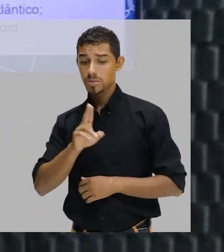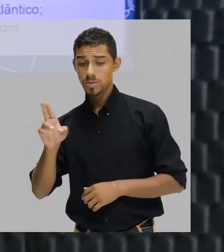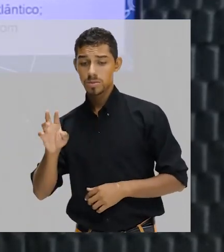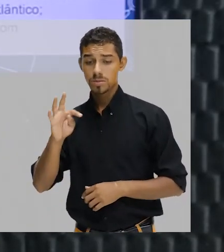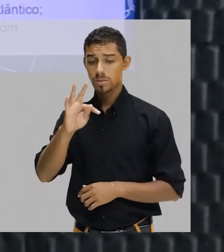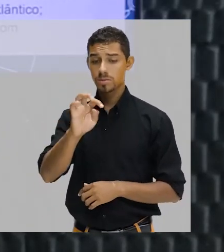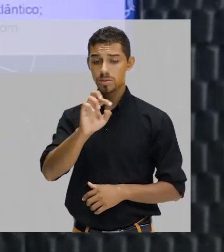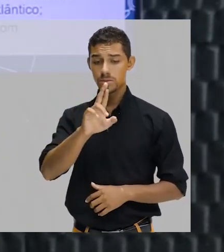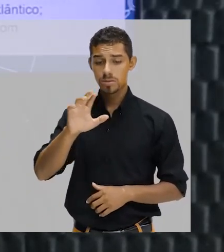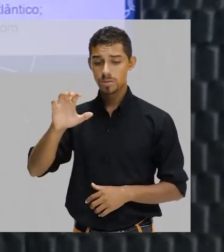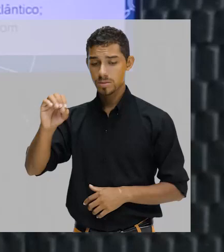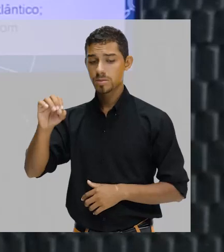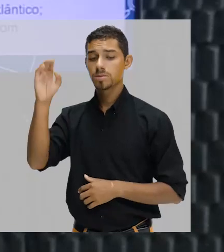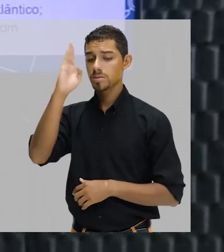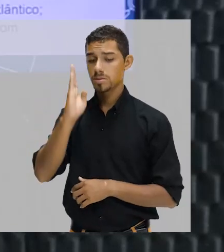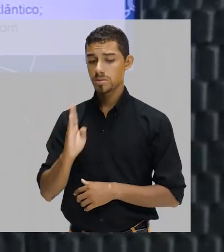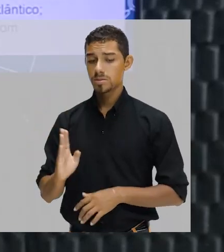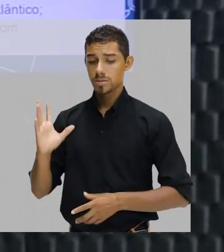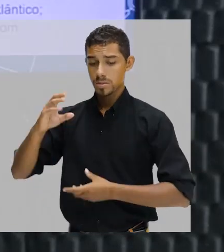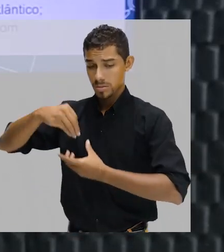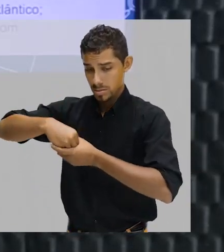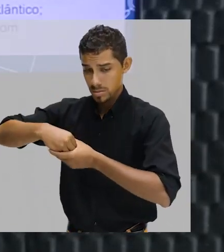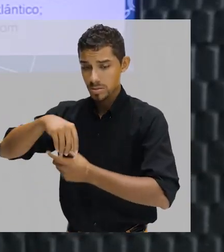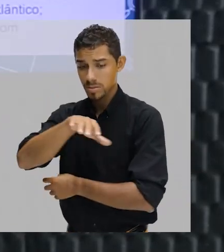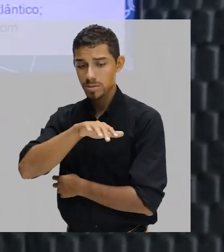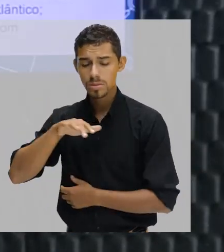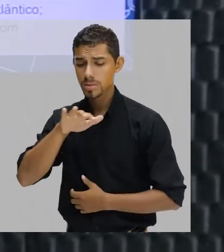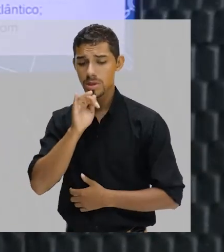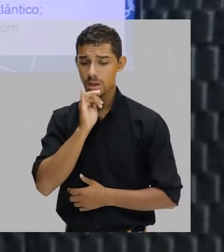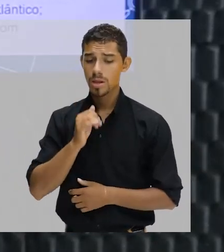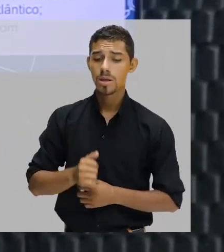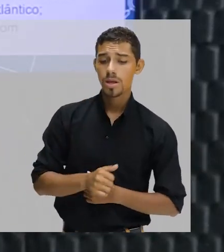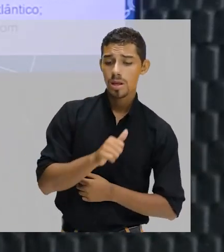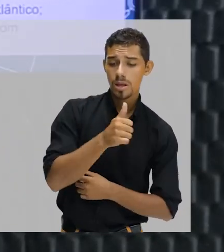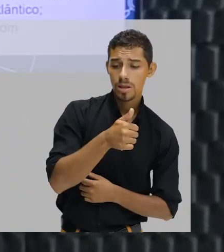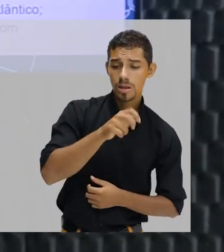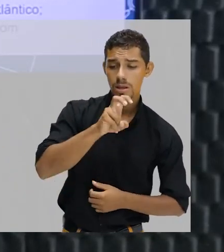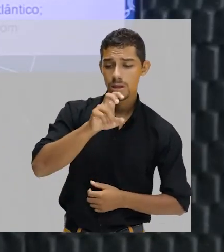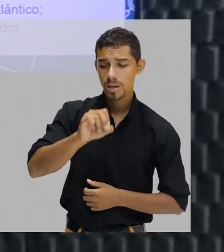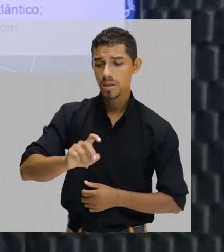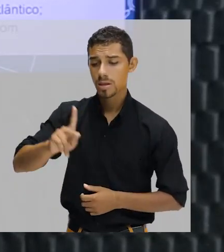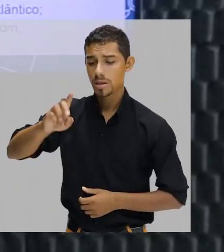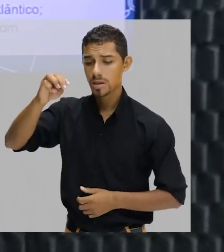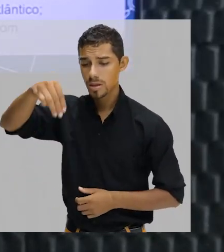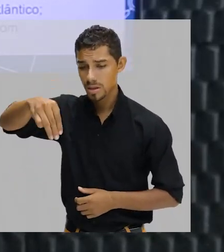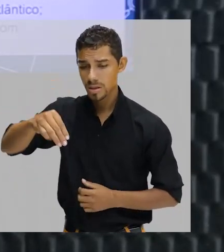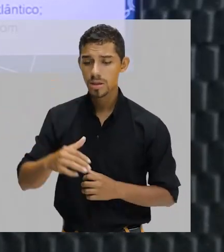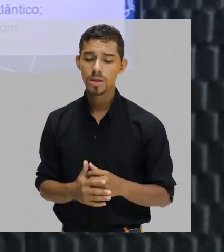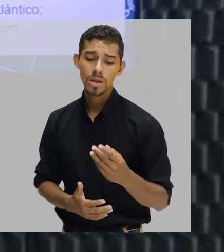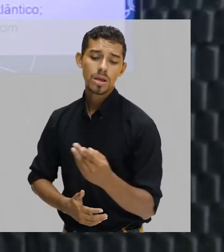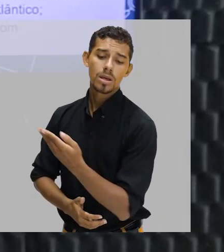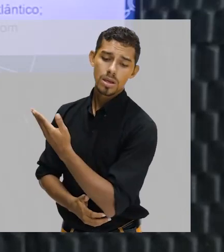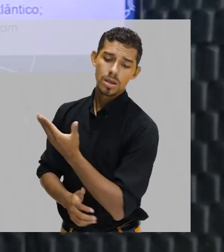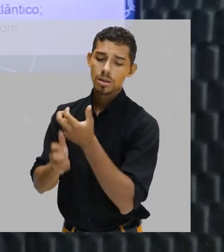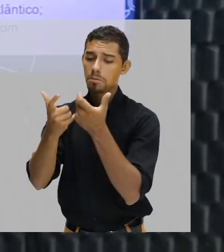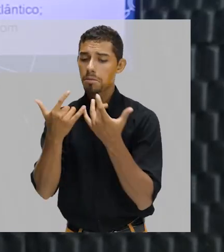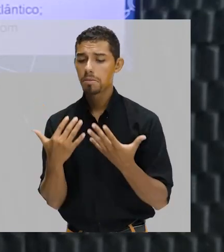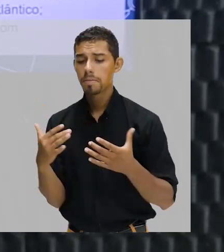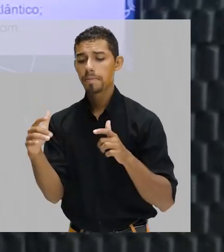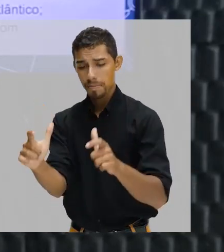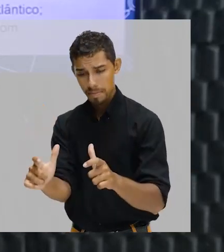Mar Territorial Brasileiro. Elas estão dentro dessa faixa de 150 quilômetros. Ou seja, pertence a como se tivesse